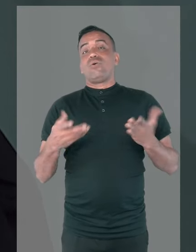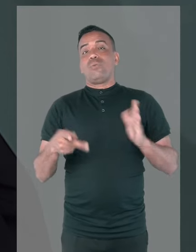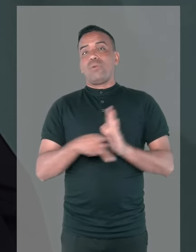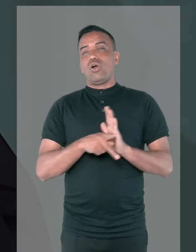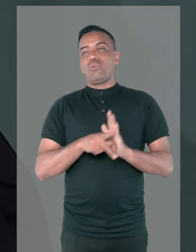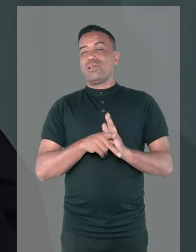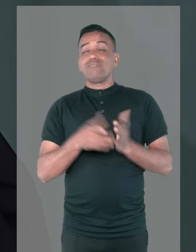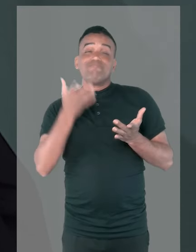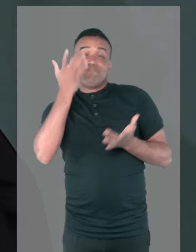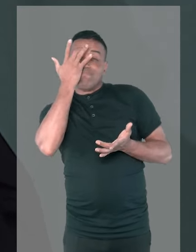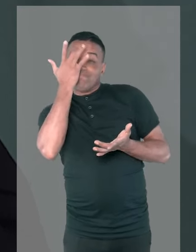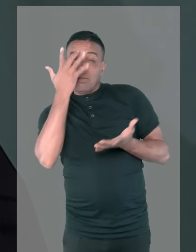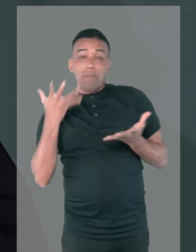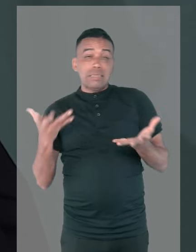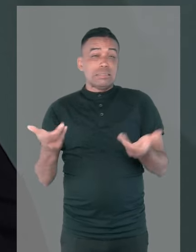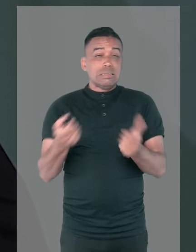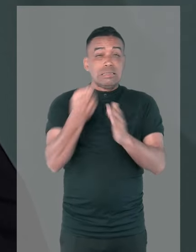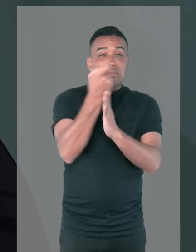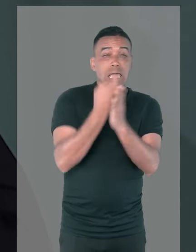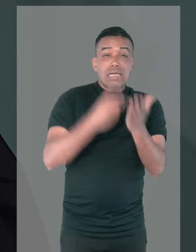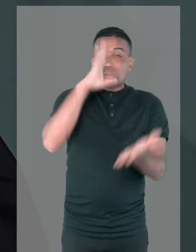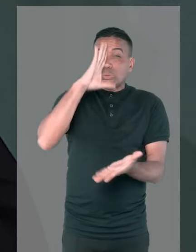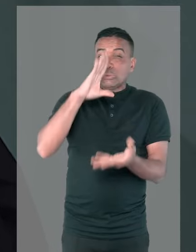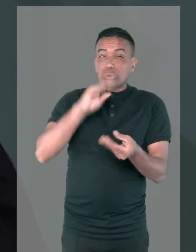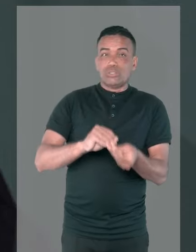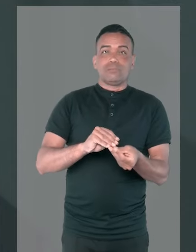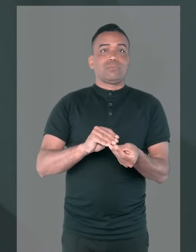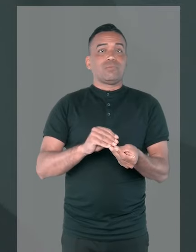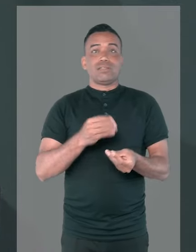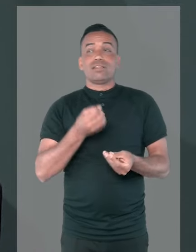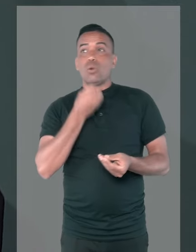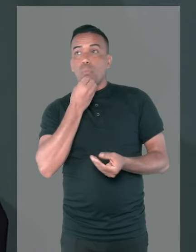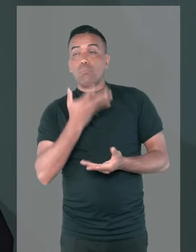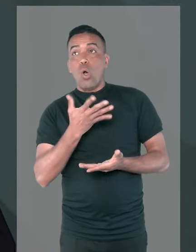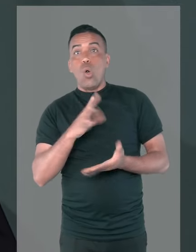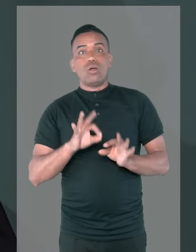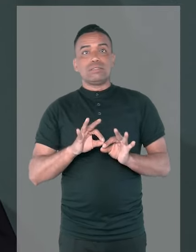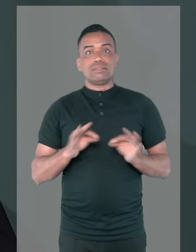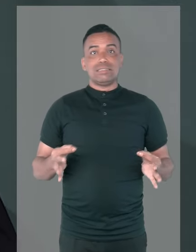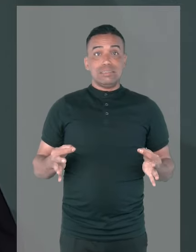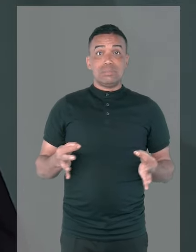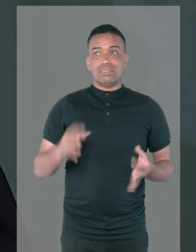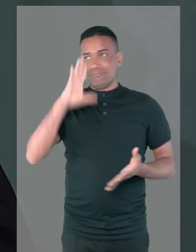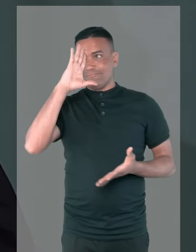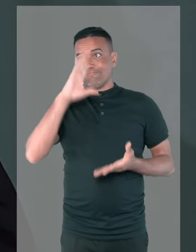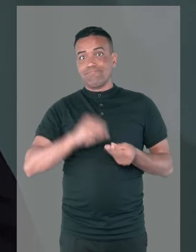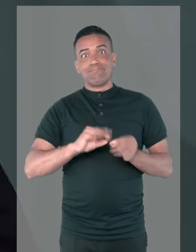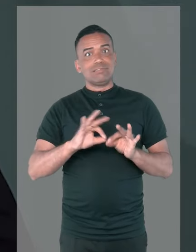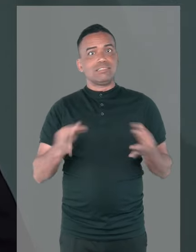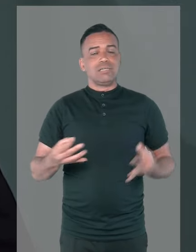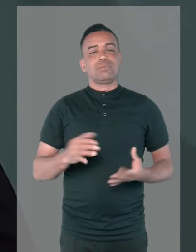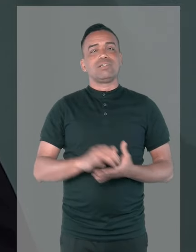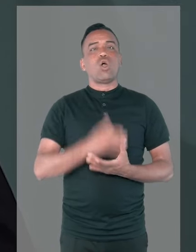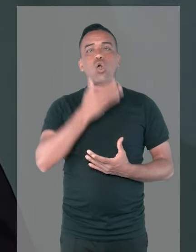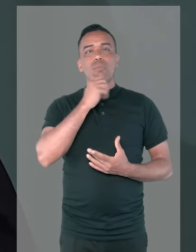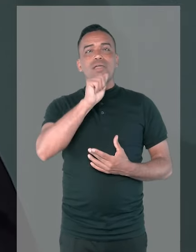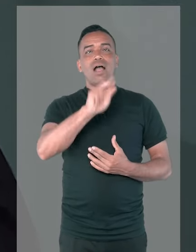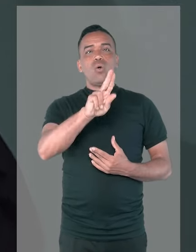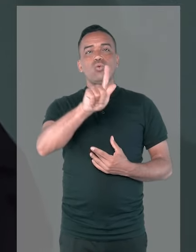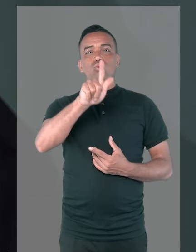de riqueza, né? O texto sintético, o bom se breve, 2 vezes bom, como dizia Augusto